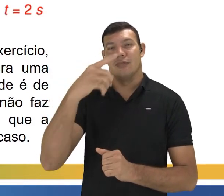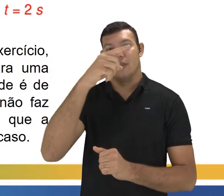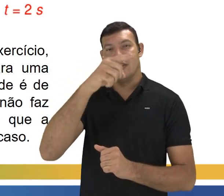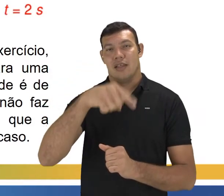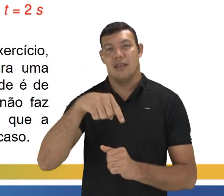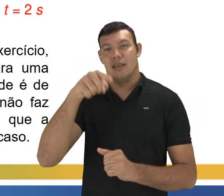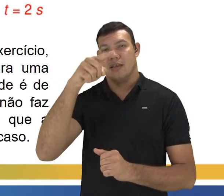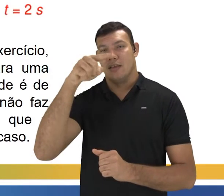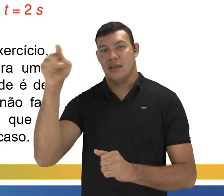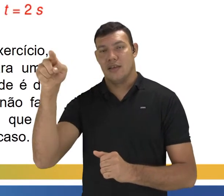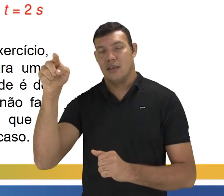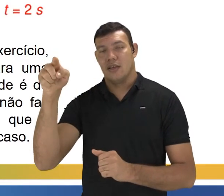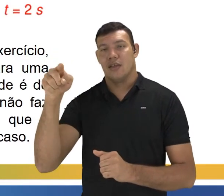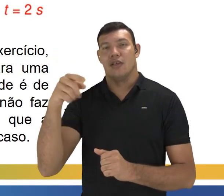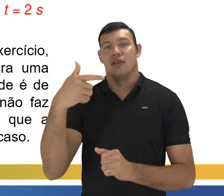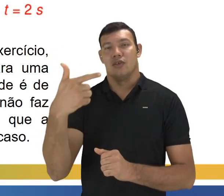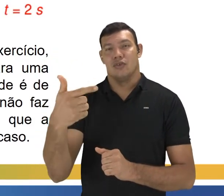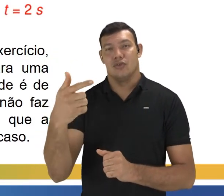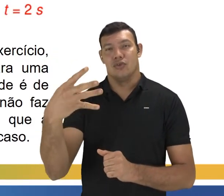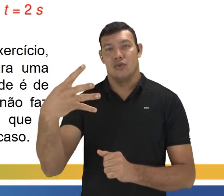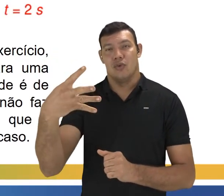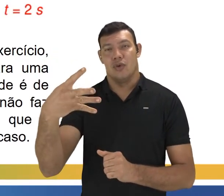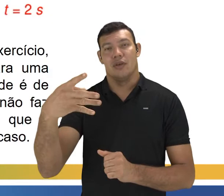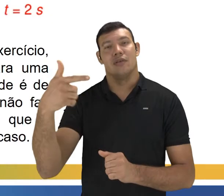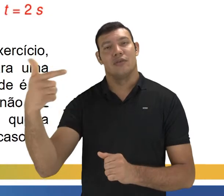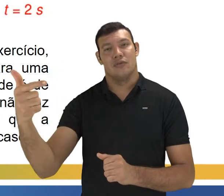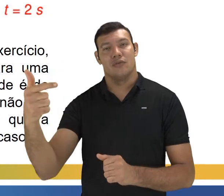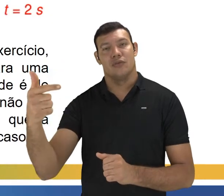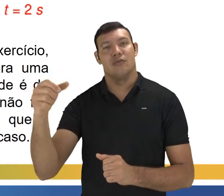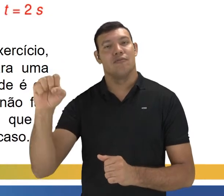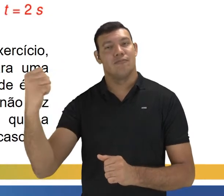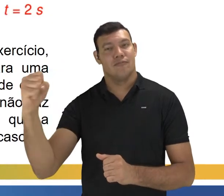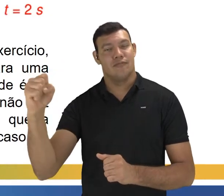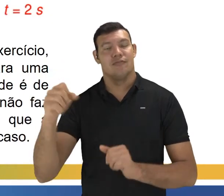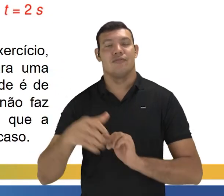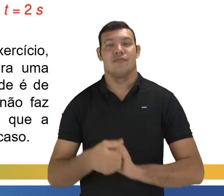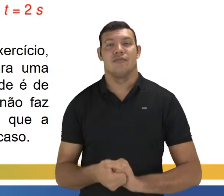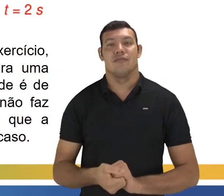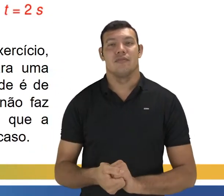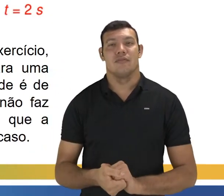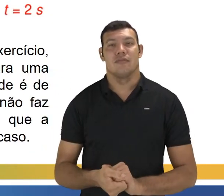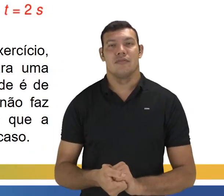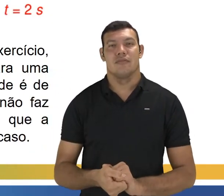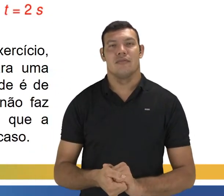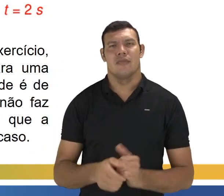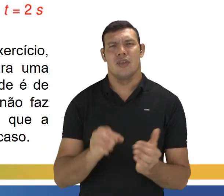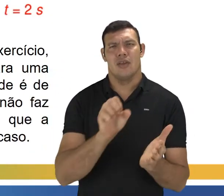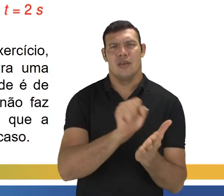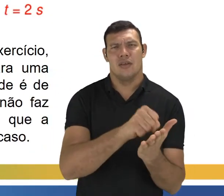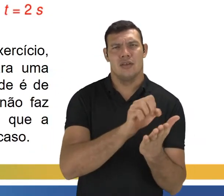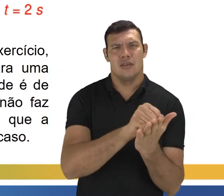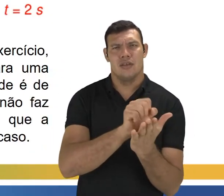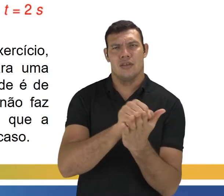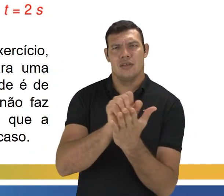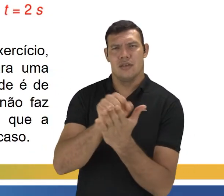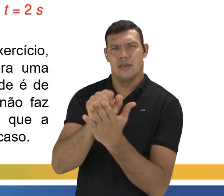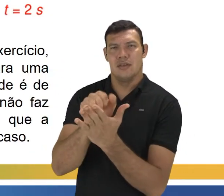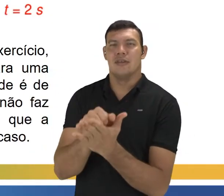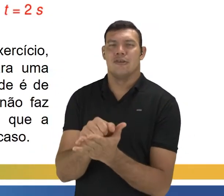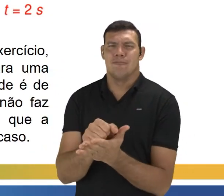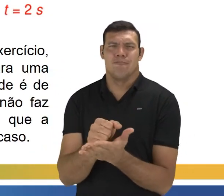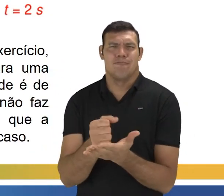de 4 que vai dar dois então qual o quanto tempo o objeto demora para cair ao chão dois segundos